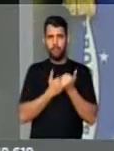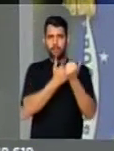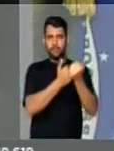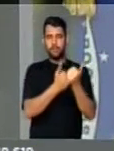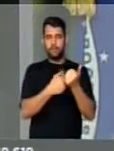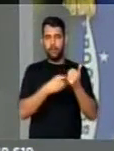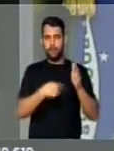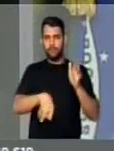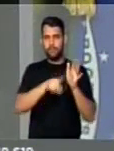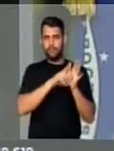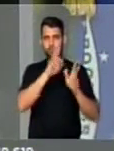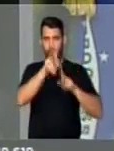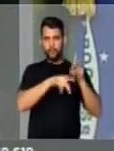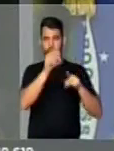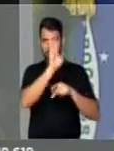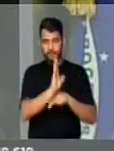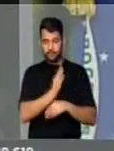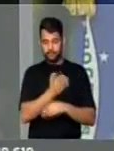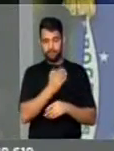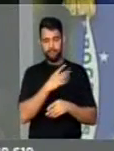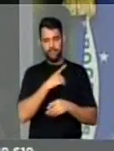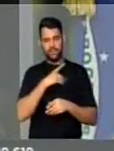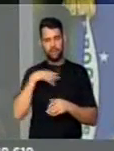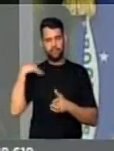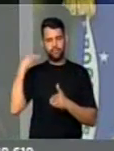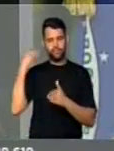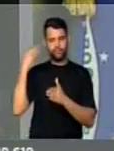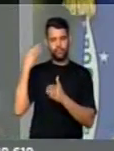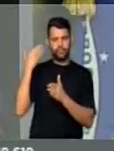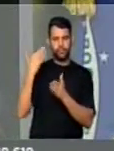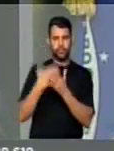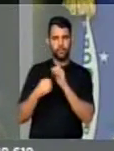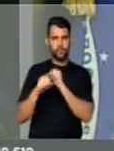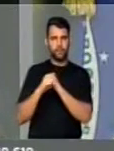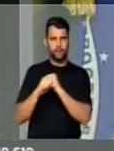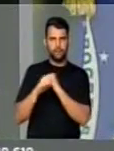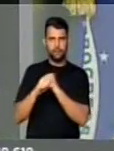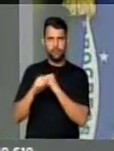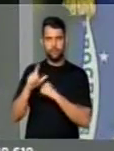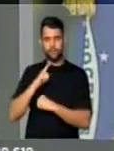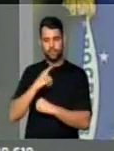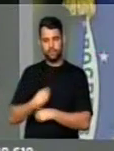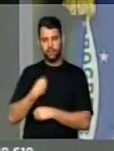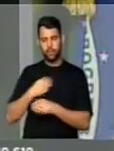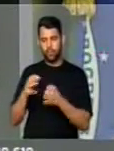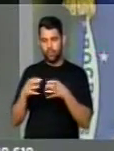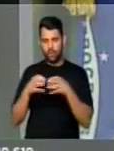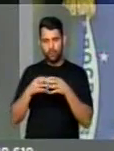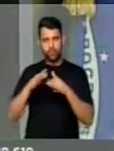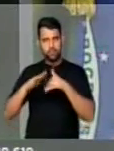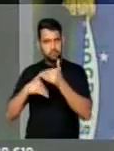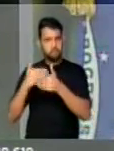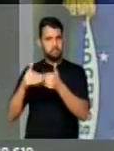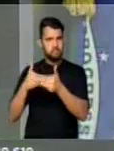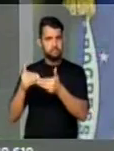à população. Ao longo das últimas décadas, tivemos um conjunto de